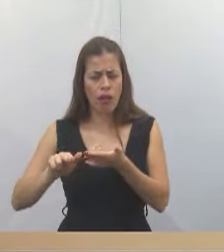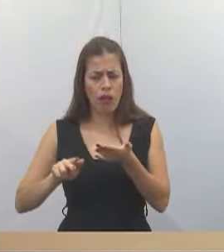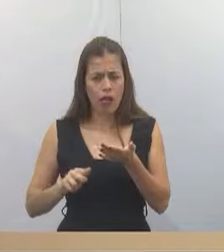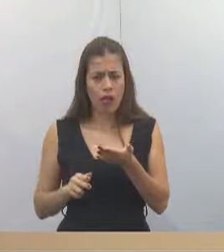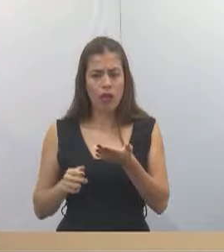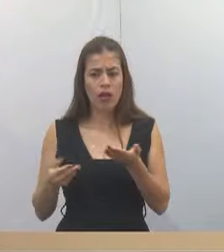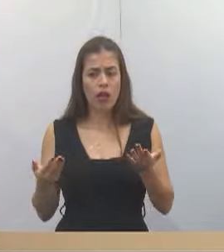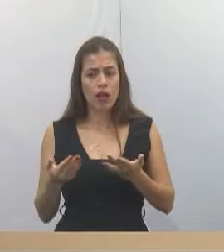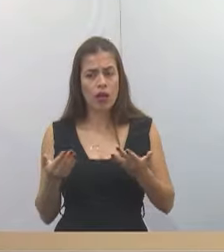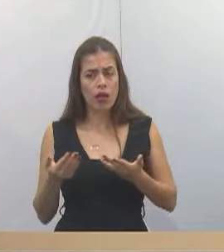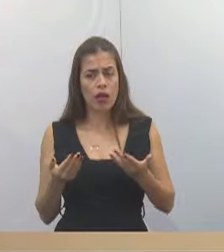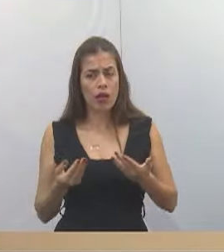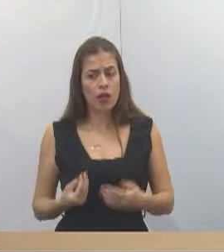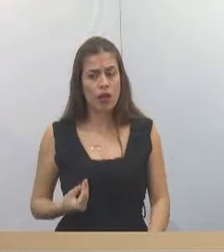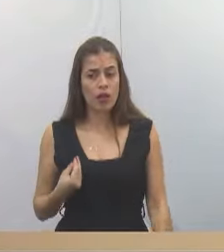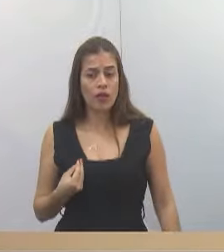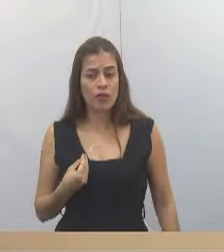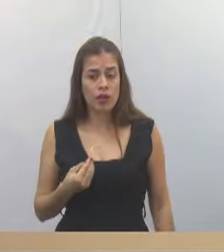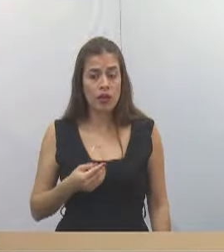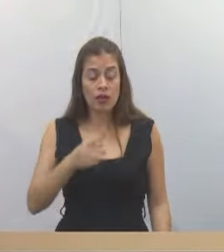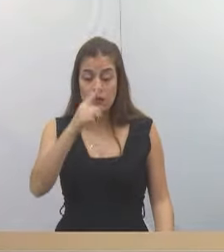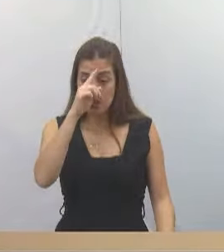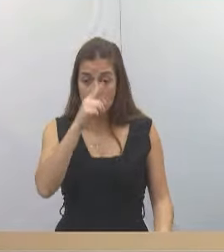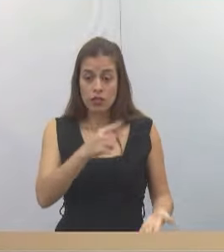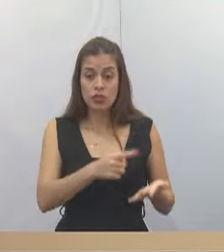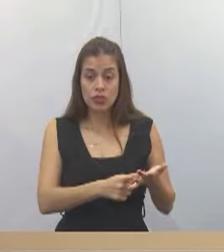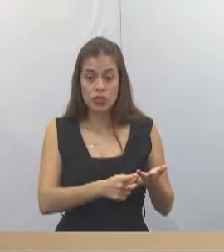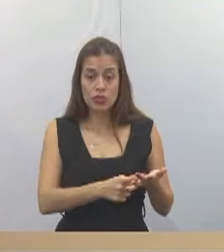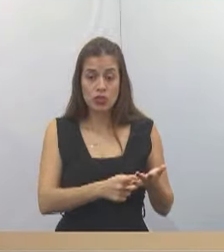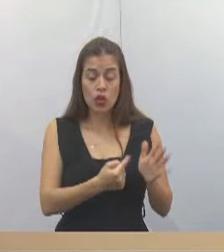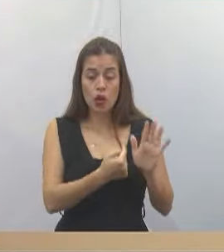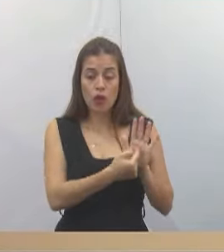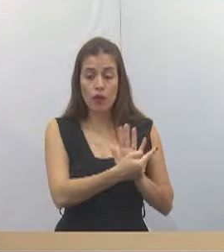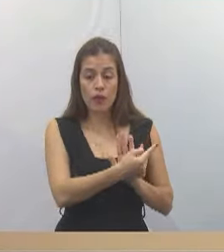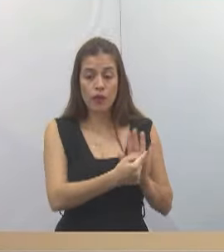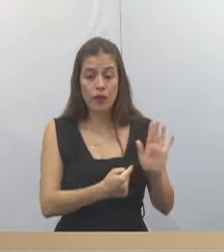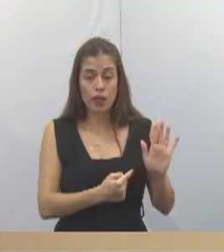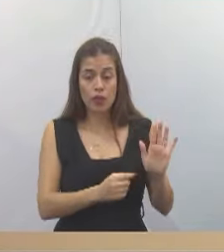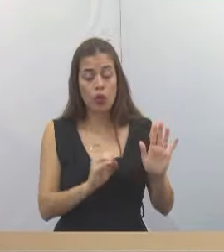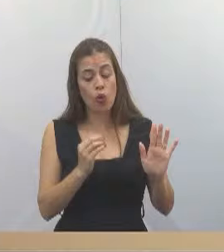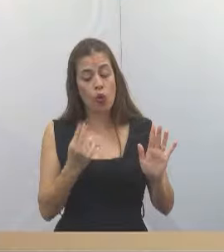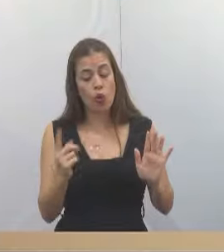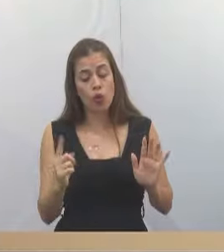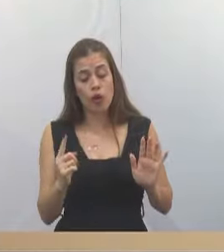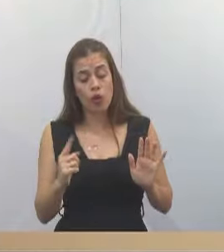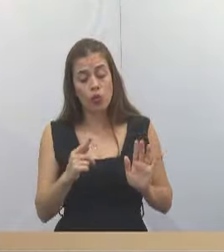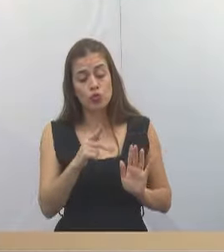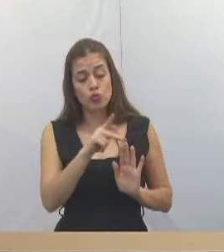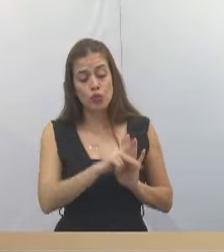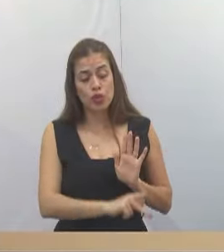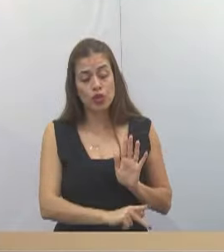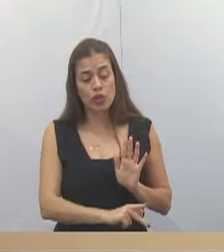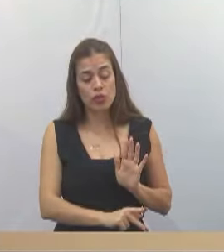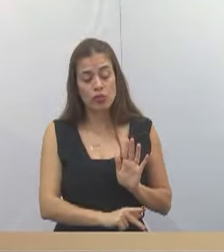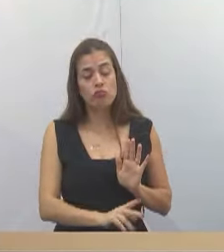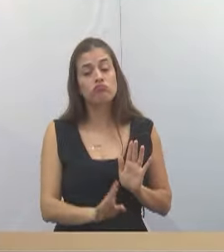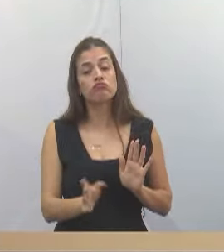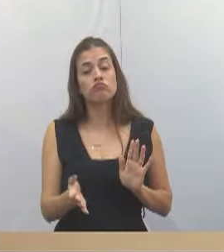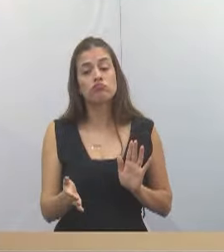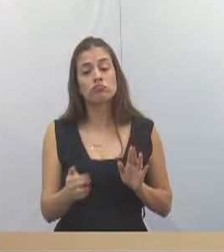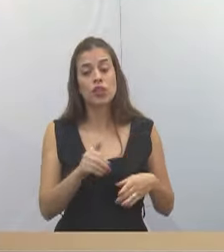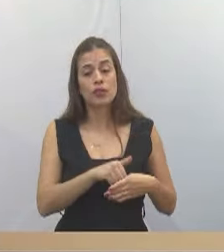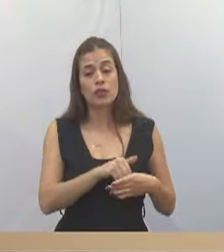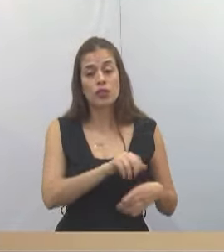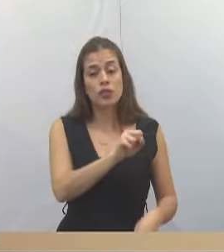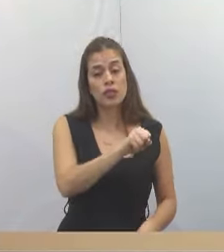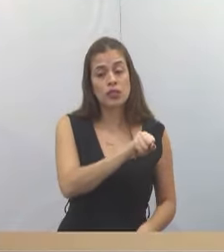gente está passando aqui hoje. Decidir o veto ou não de um projeto, ou decidir votar